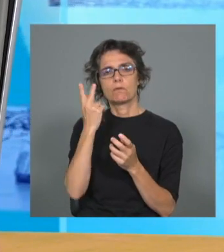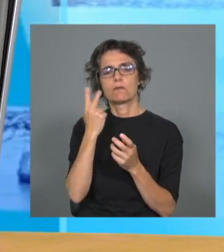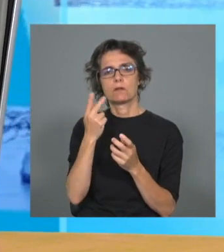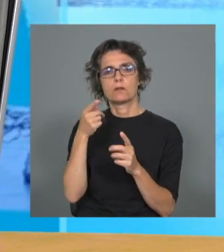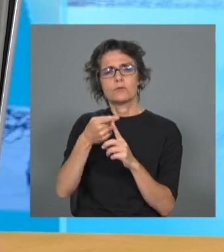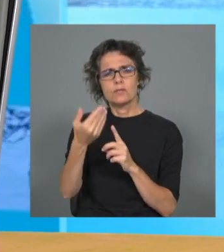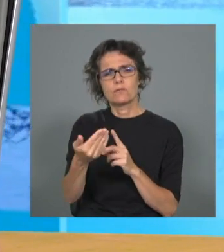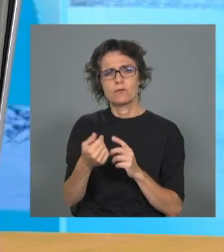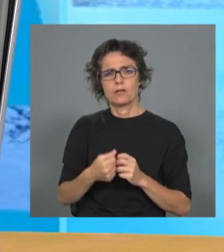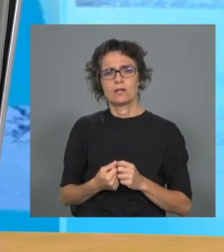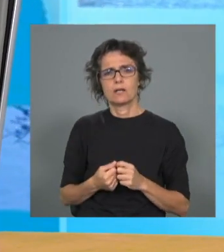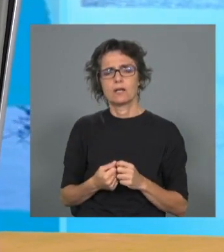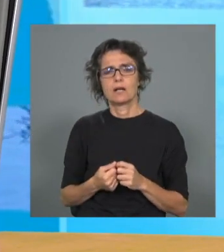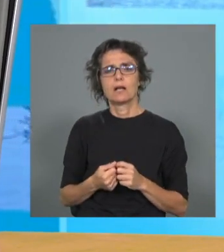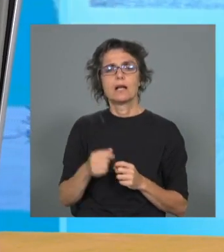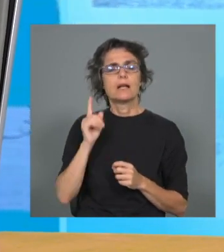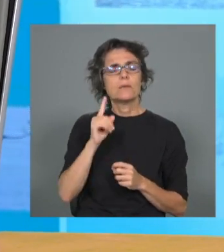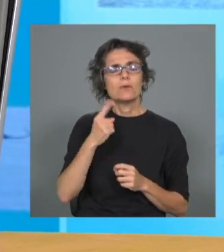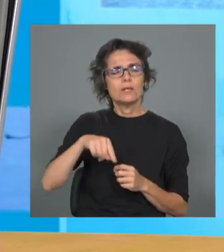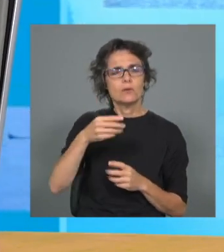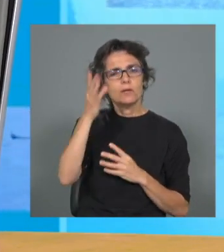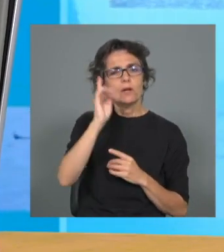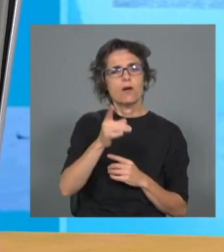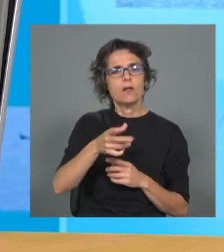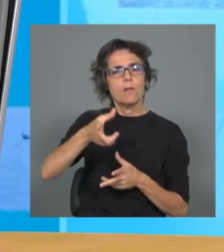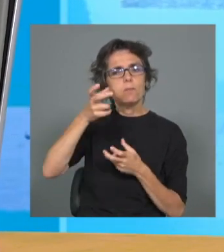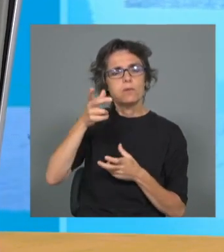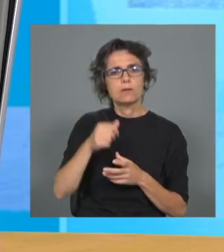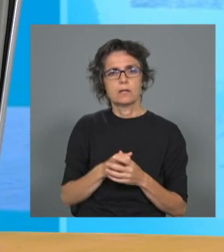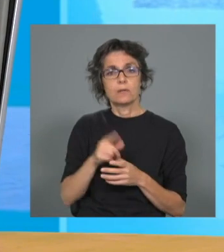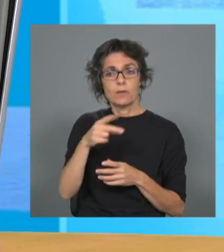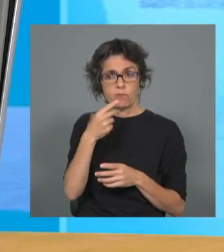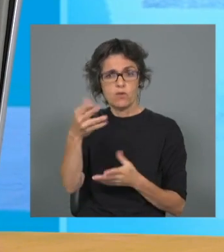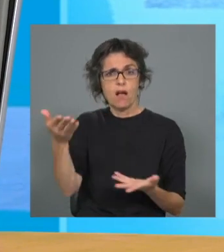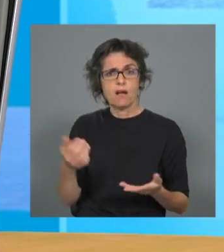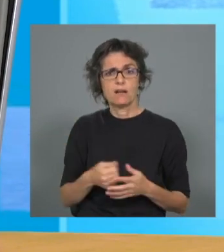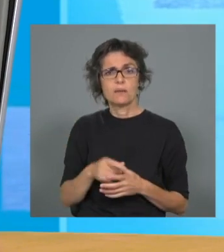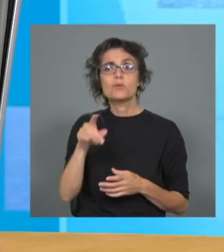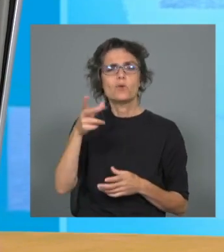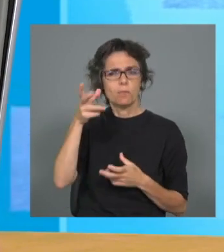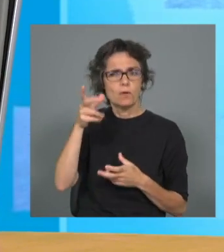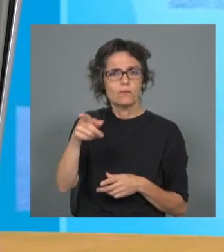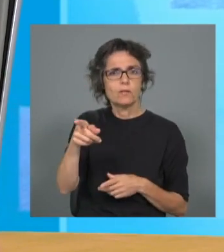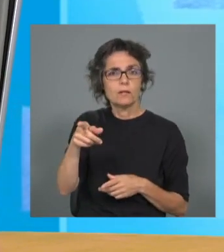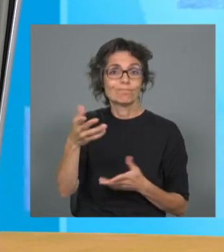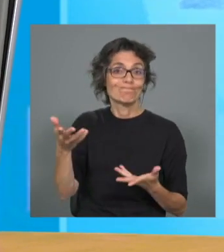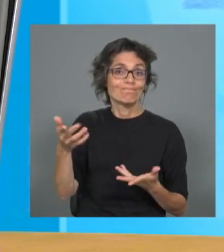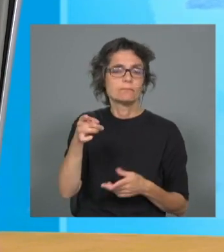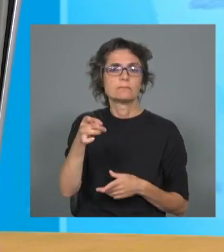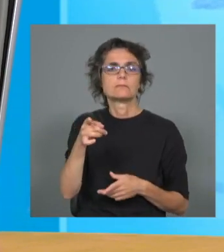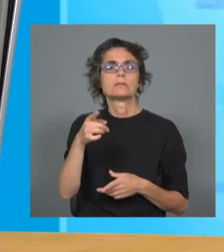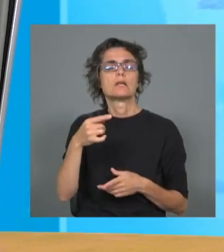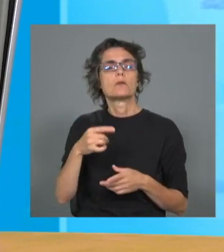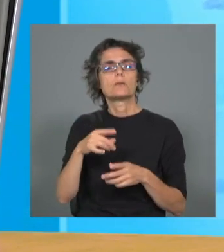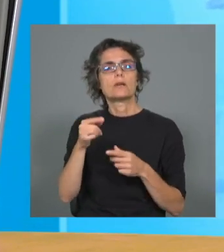É muito mais o escutar do que dar voz. As pessoas têm voz, mas é preciso criar espaços